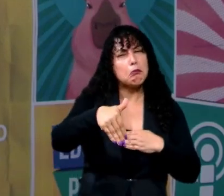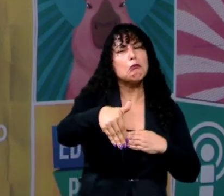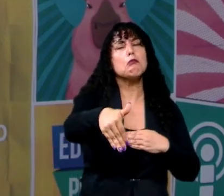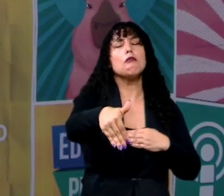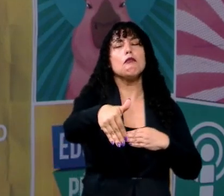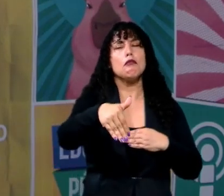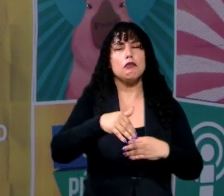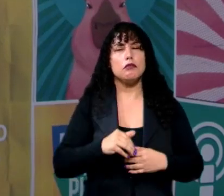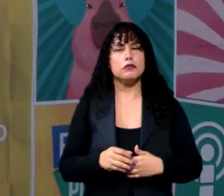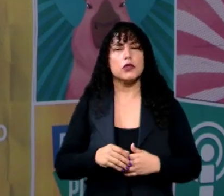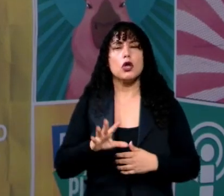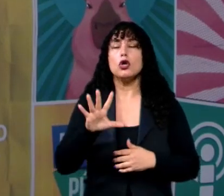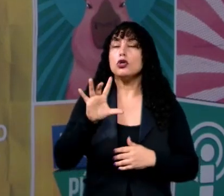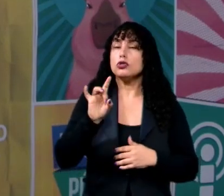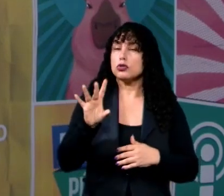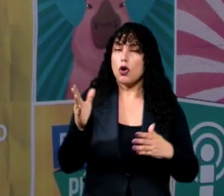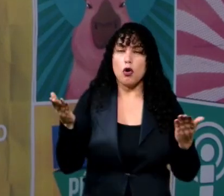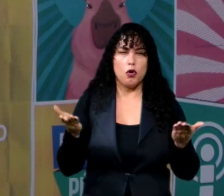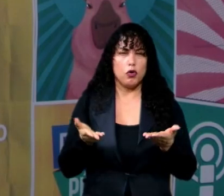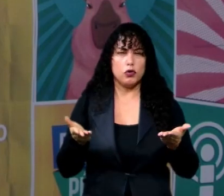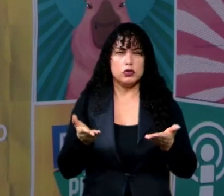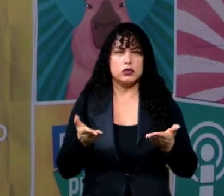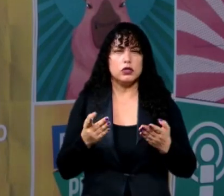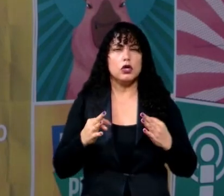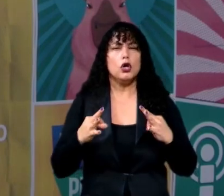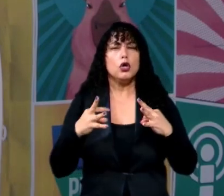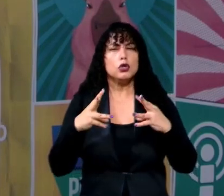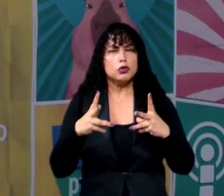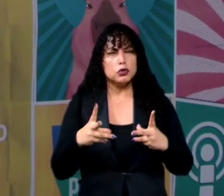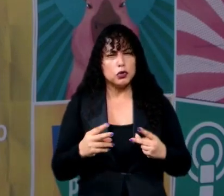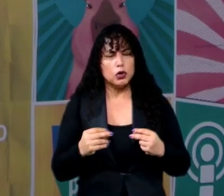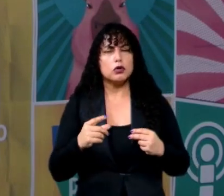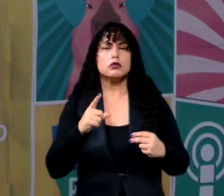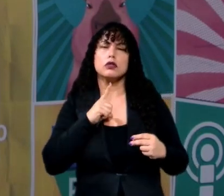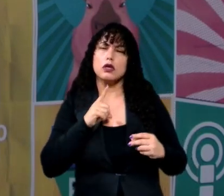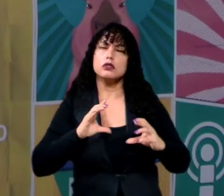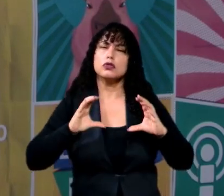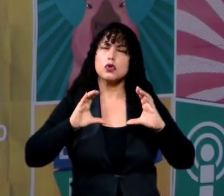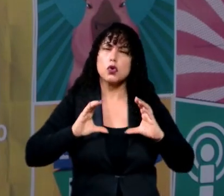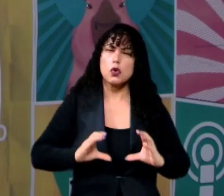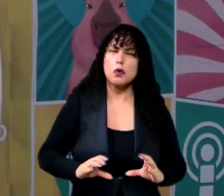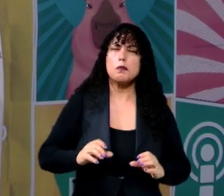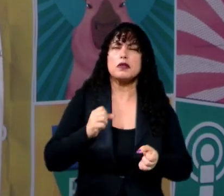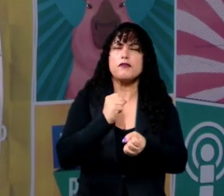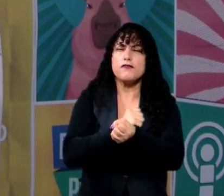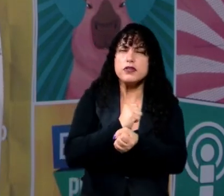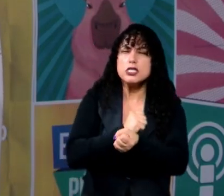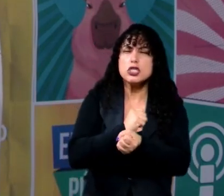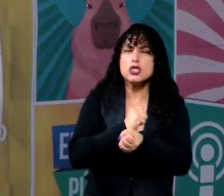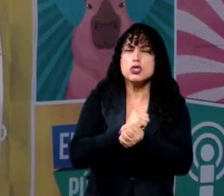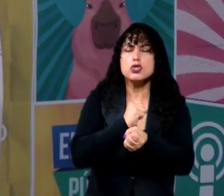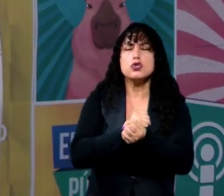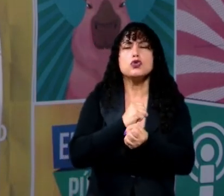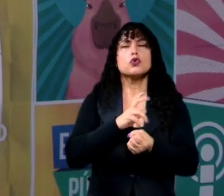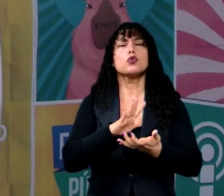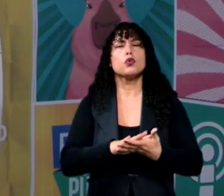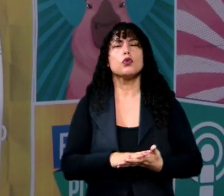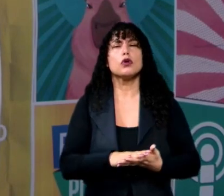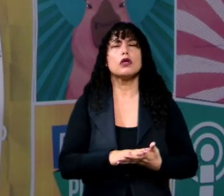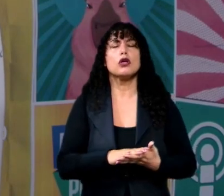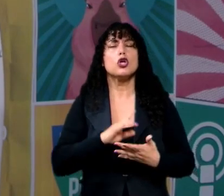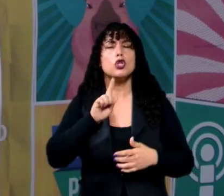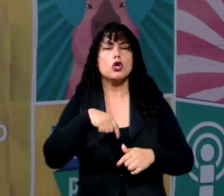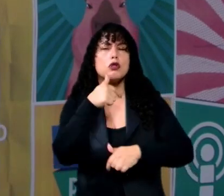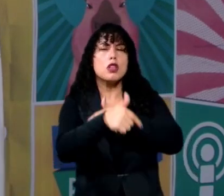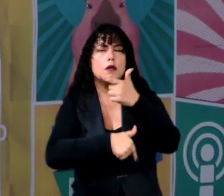né? Só por hoje. Todos temos vícios de comportamento, e vícios de comportamento a gente só